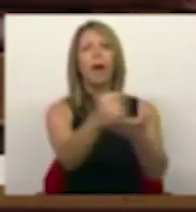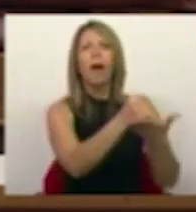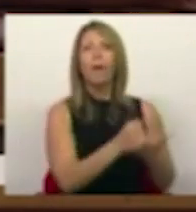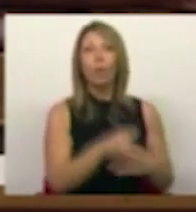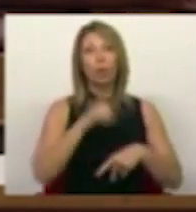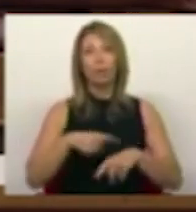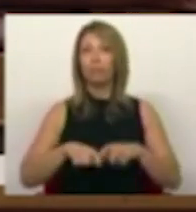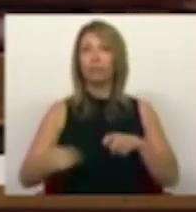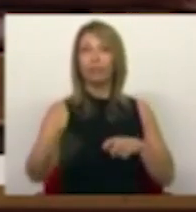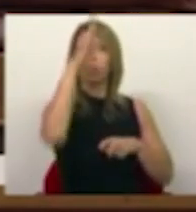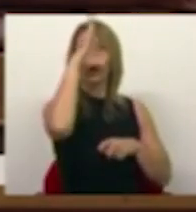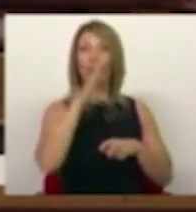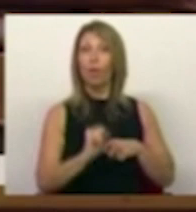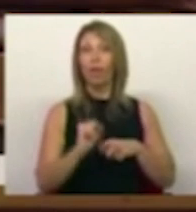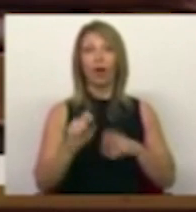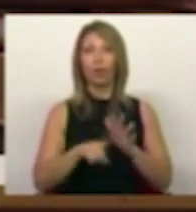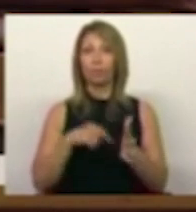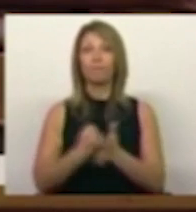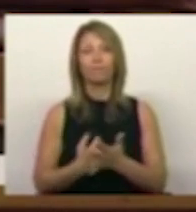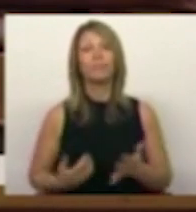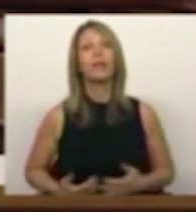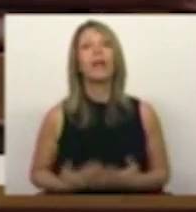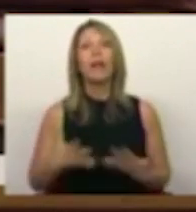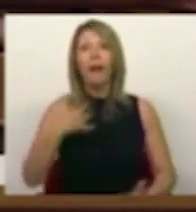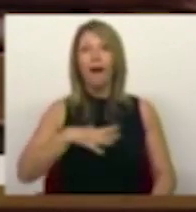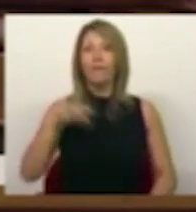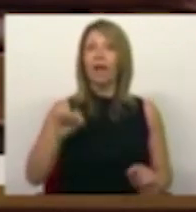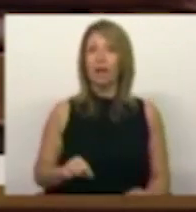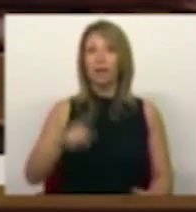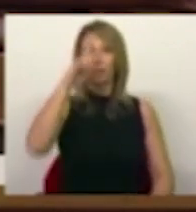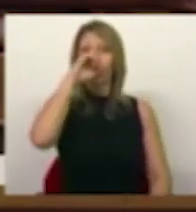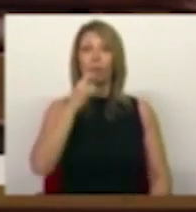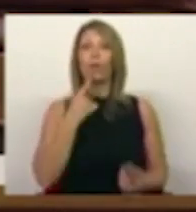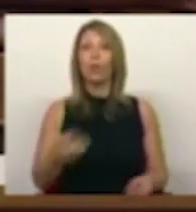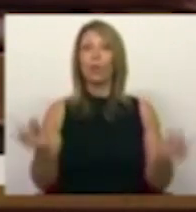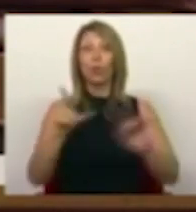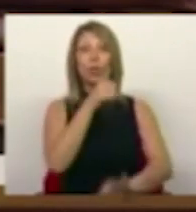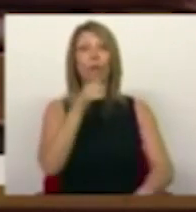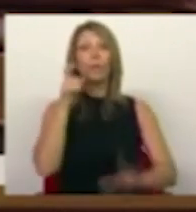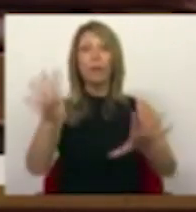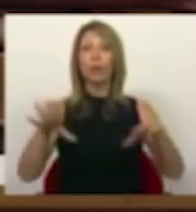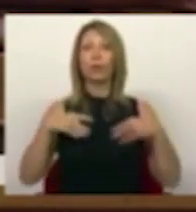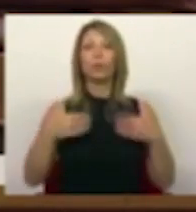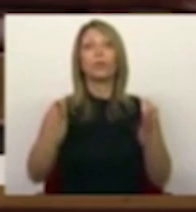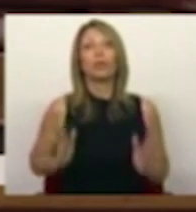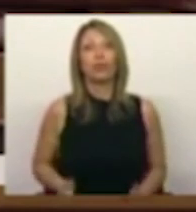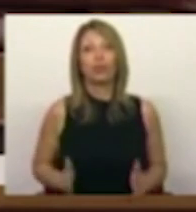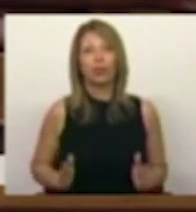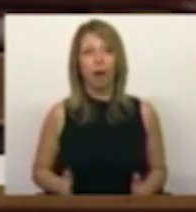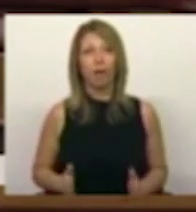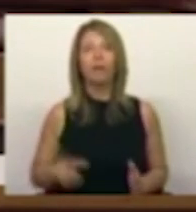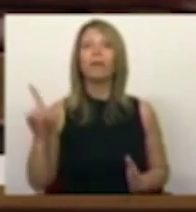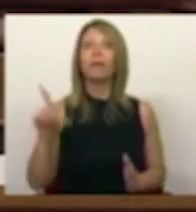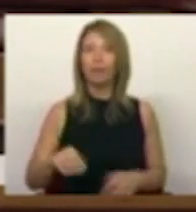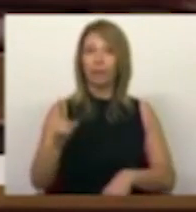legislatura. E quero aqui recordar novamente o compromisso já assumido de também nesta